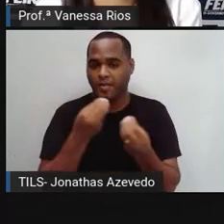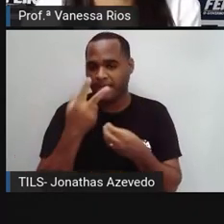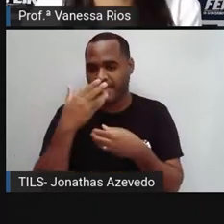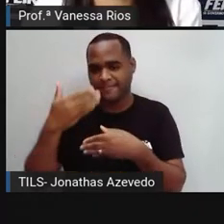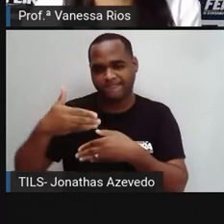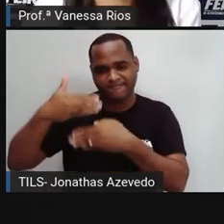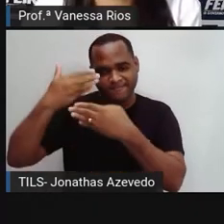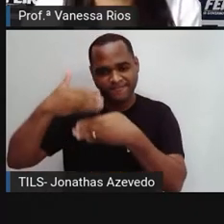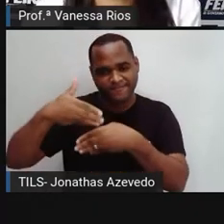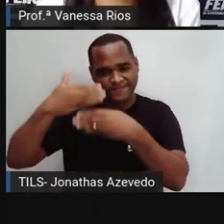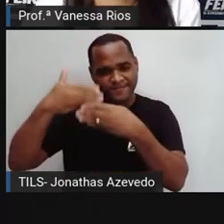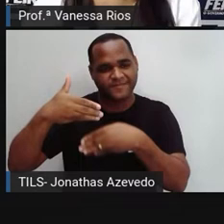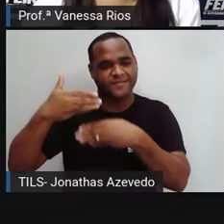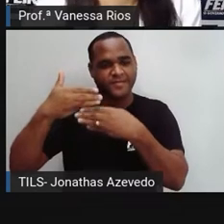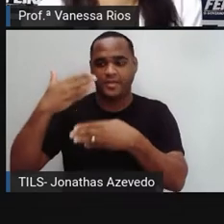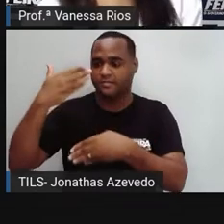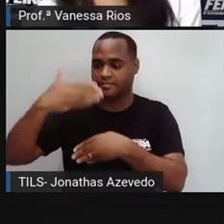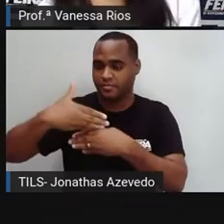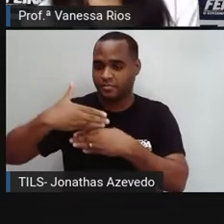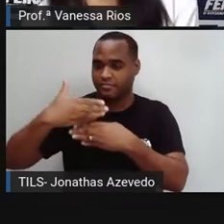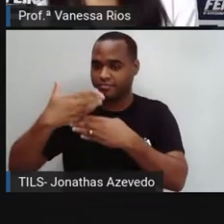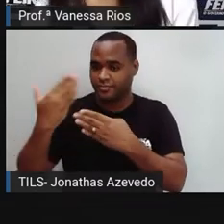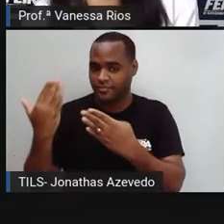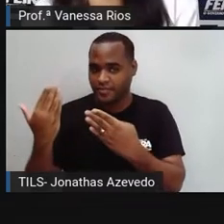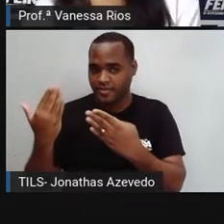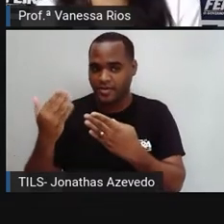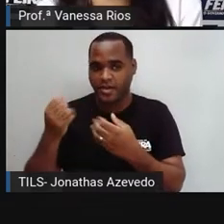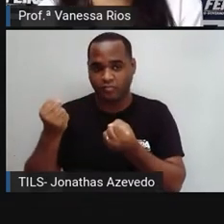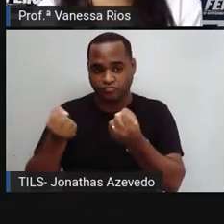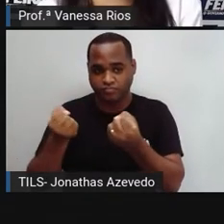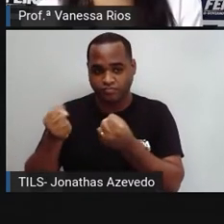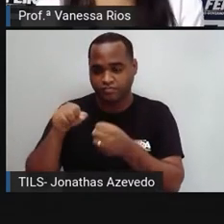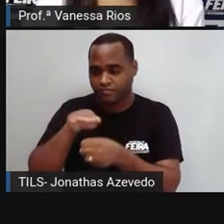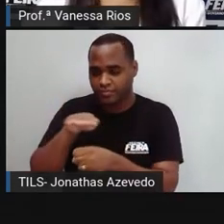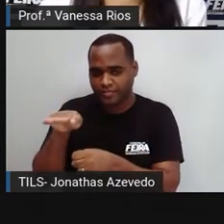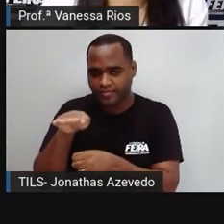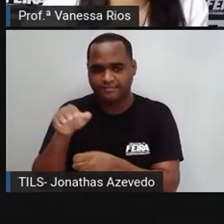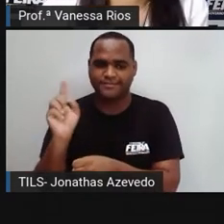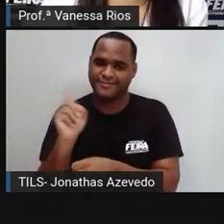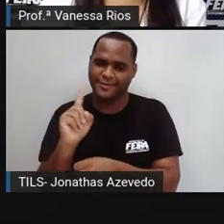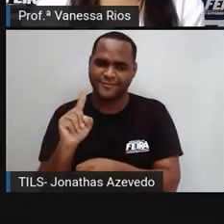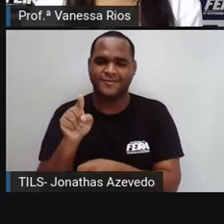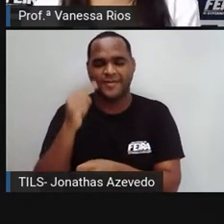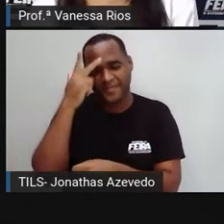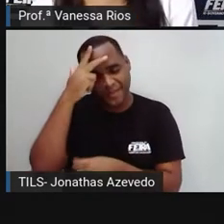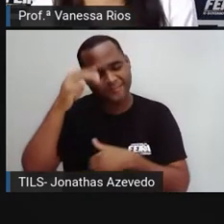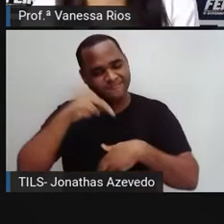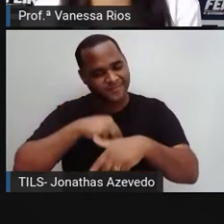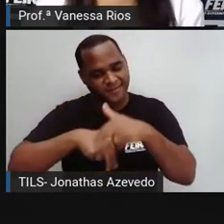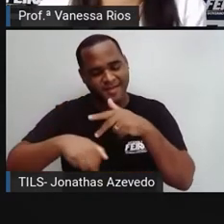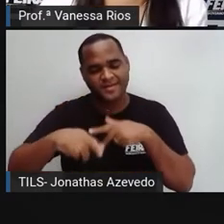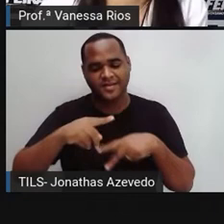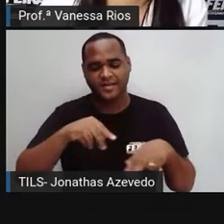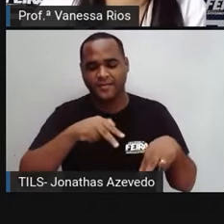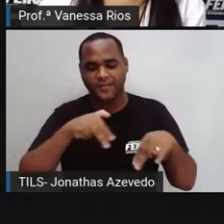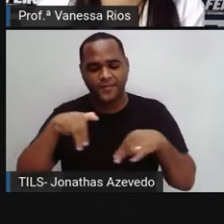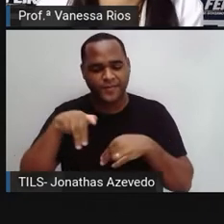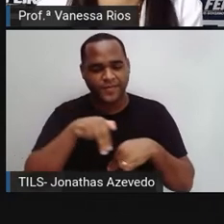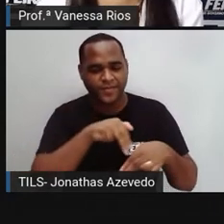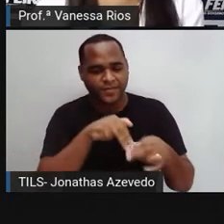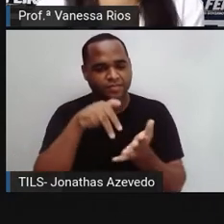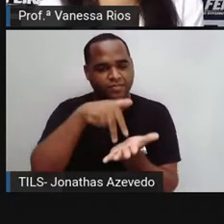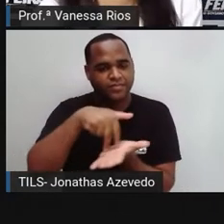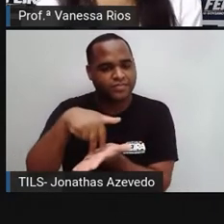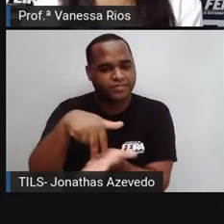para o tráfego de veículos, e o público aí é bem-vindo para praticar corridas, andar de patins,